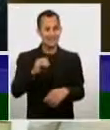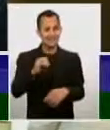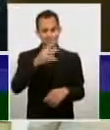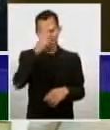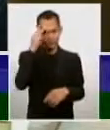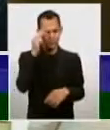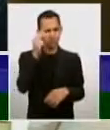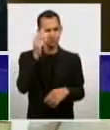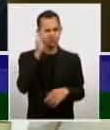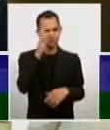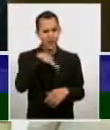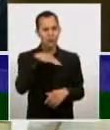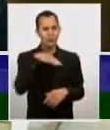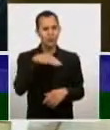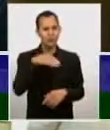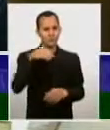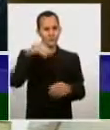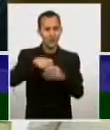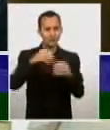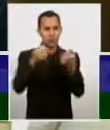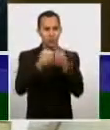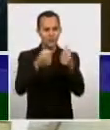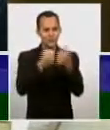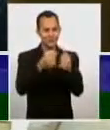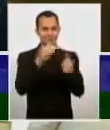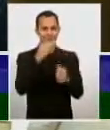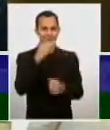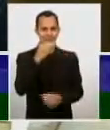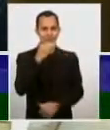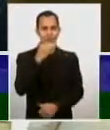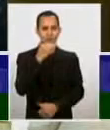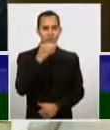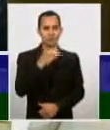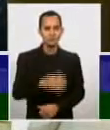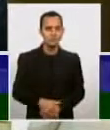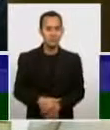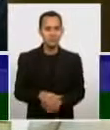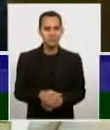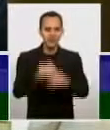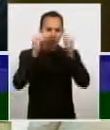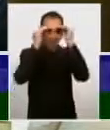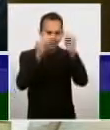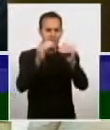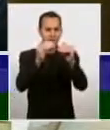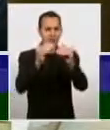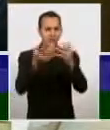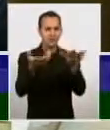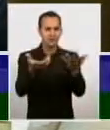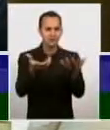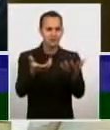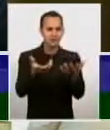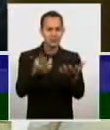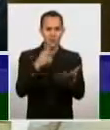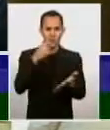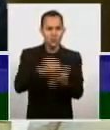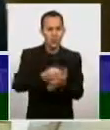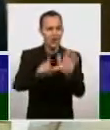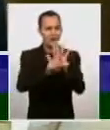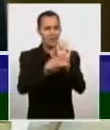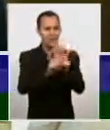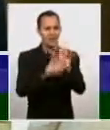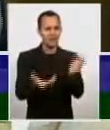maus elementos, dentro de um coletivo, por exemplo, vão respeitar a ordem vigente ou a